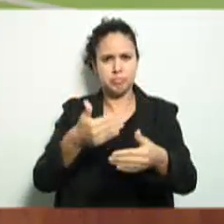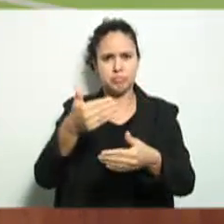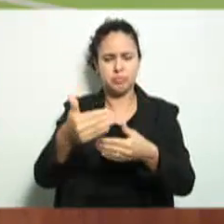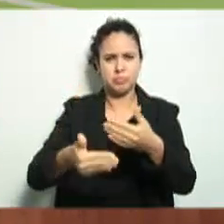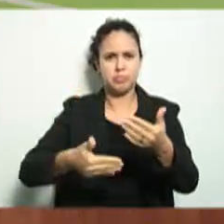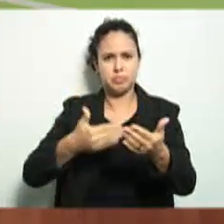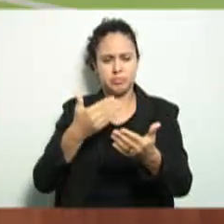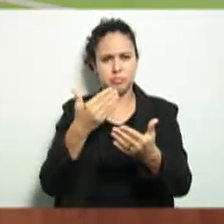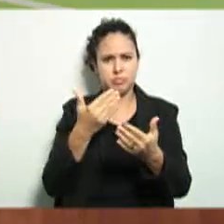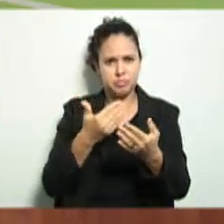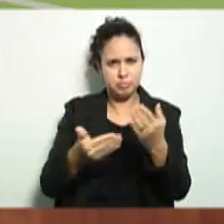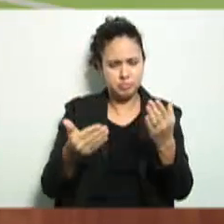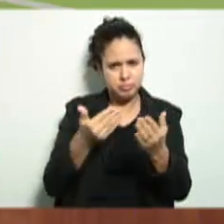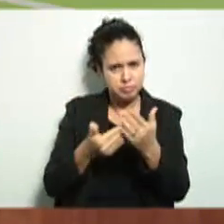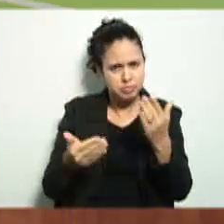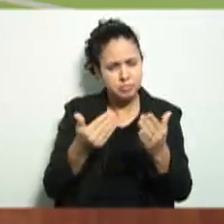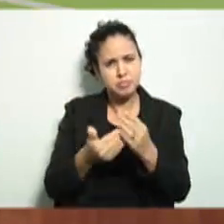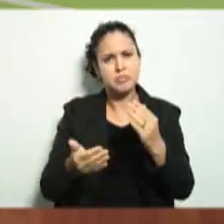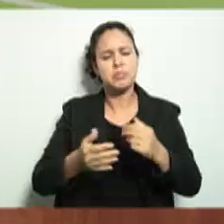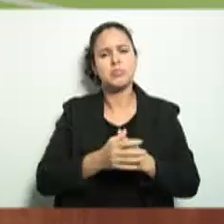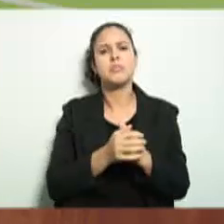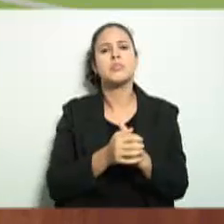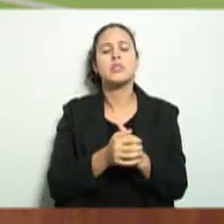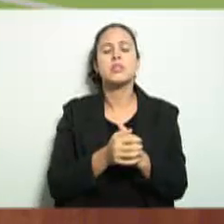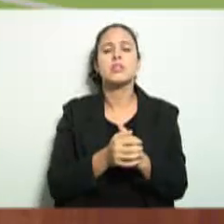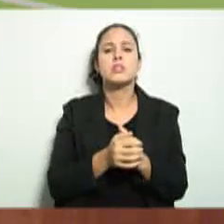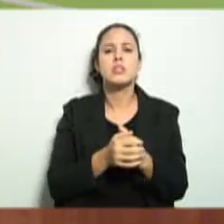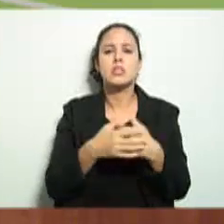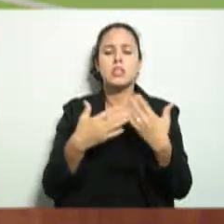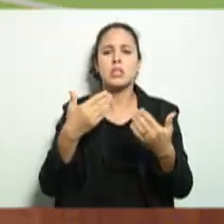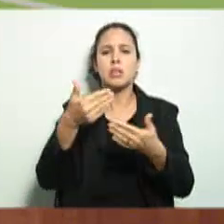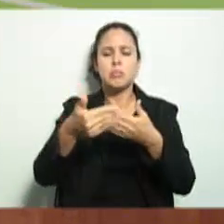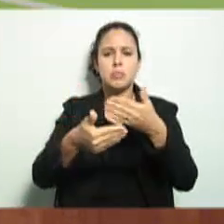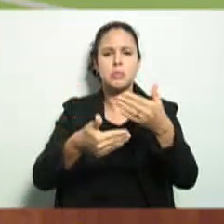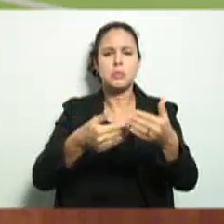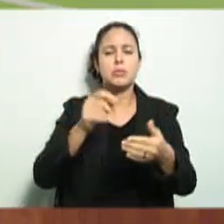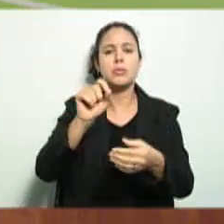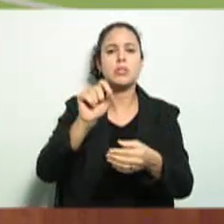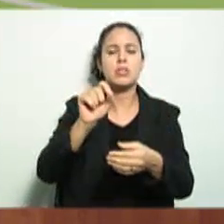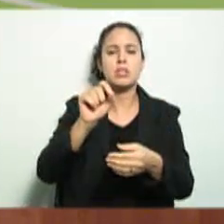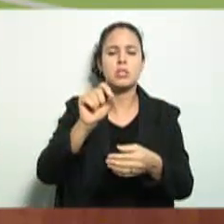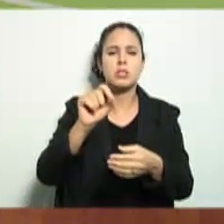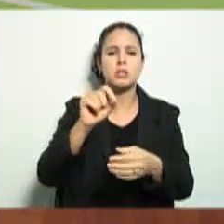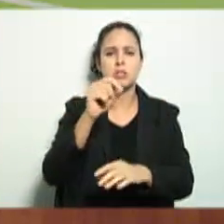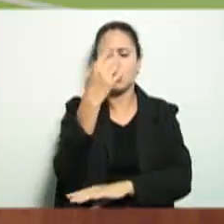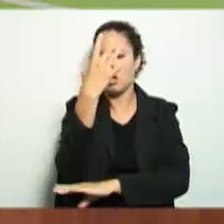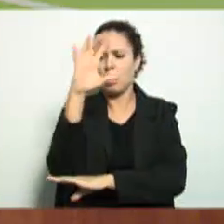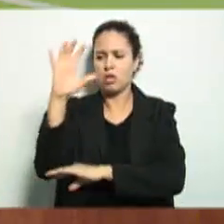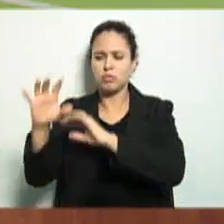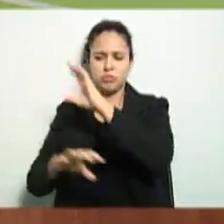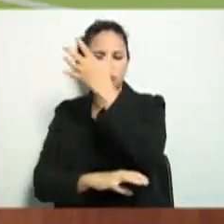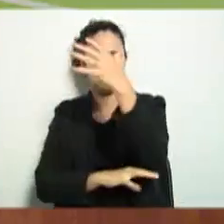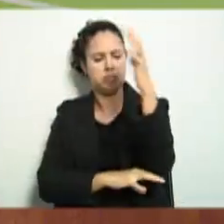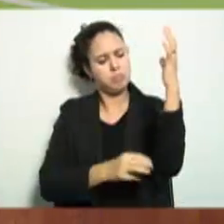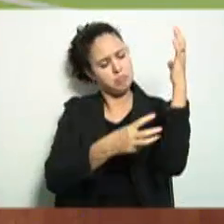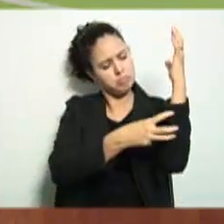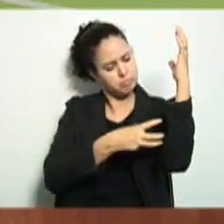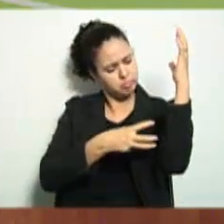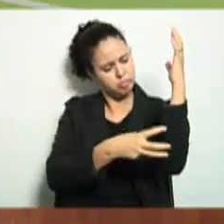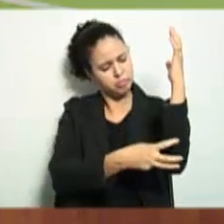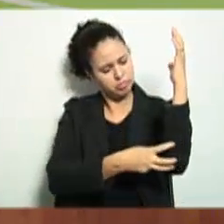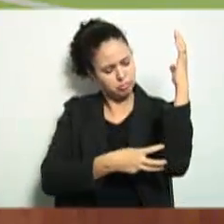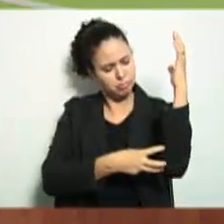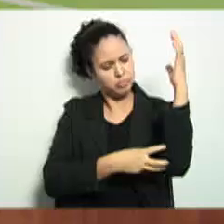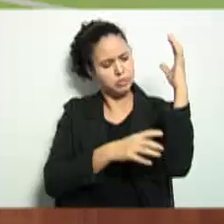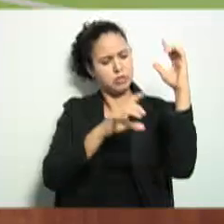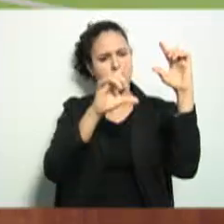para obter ou retirar a seringa, eles não conseguiram ser contemplados naquilo que vieram buscar, que é ter uma